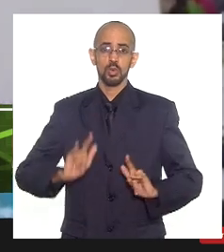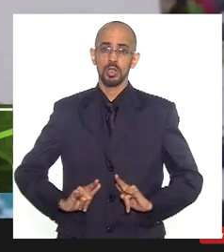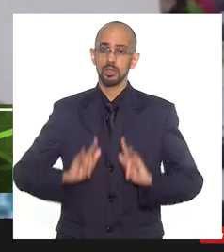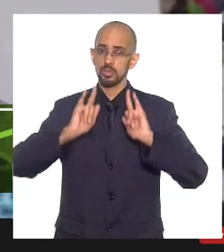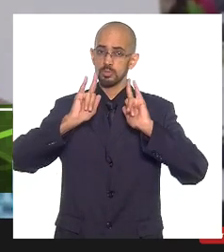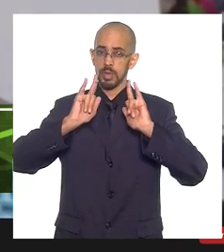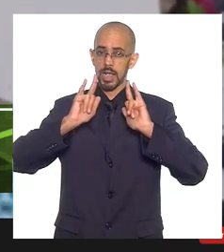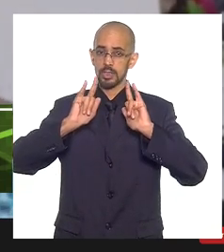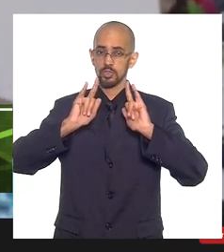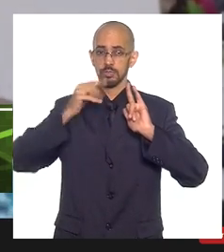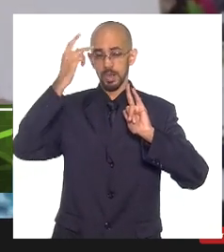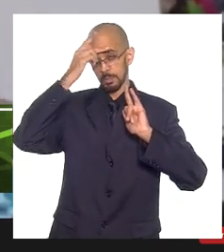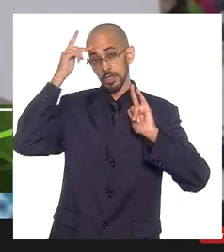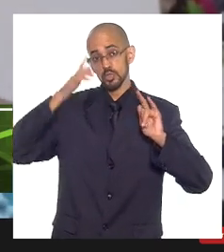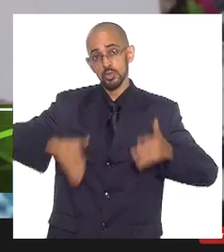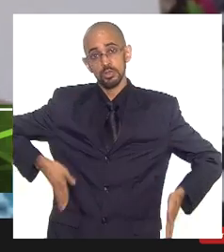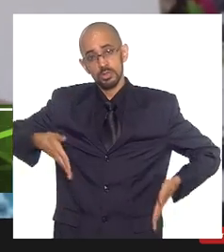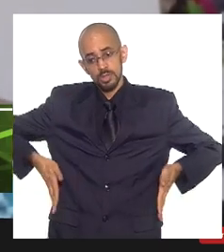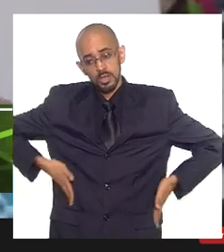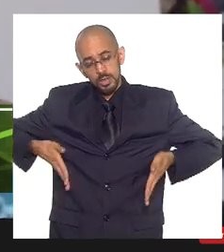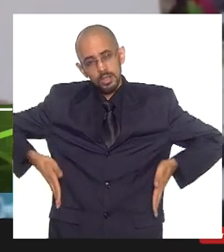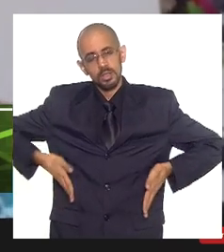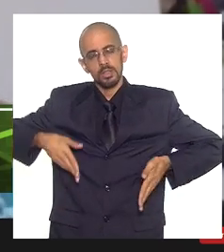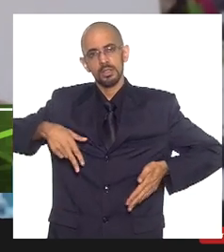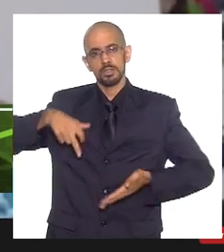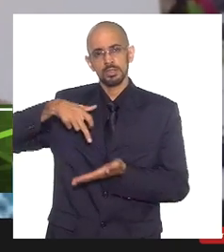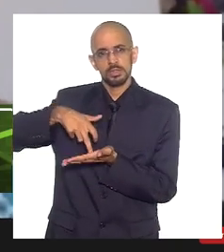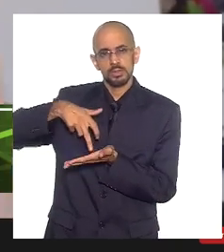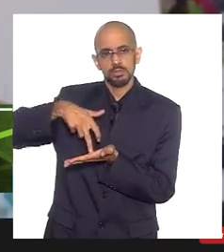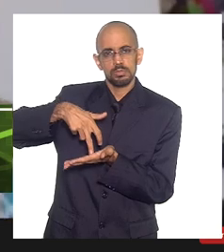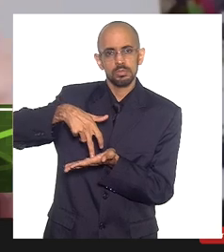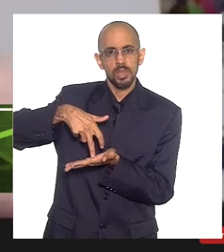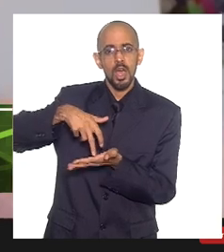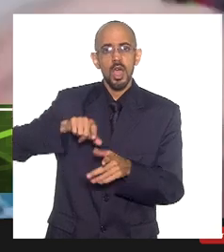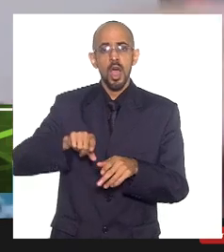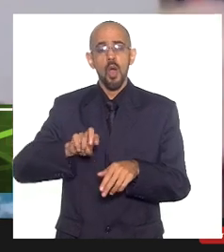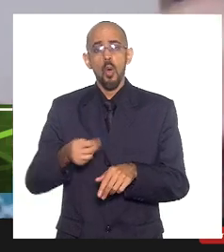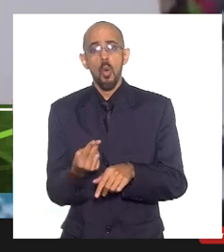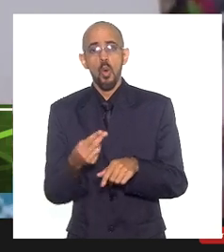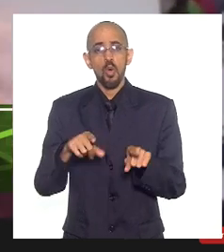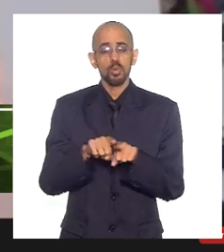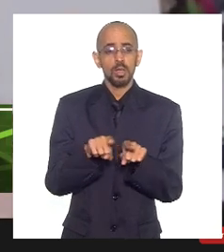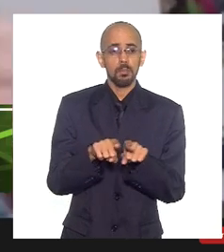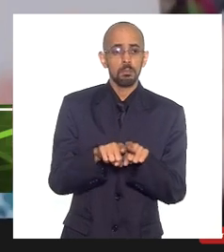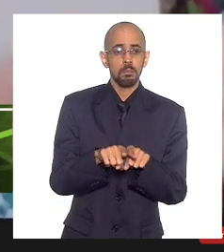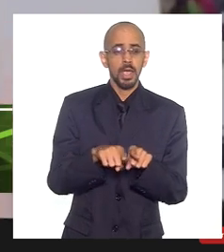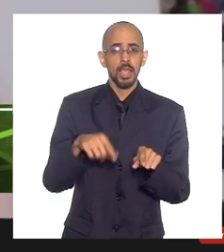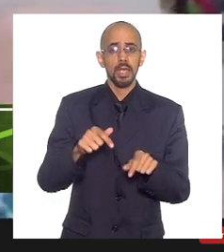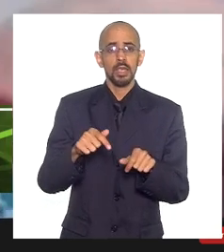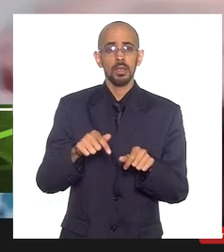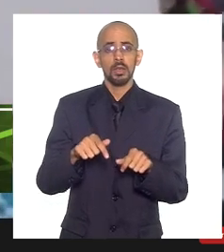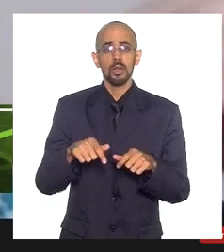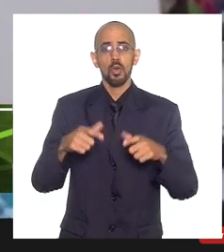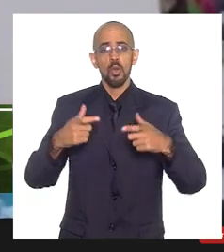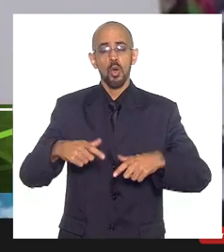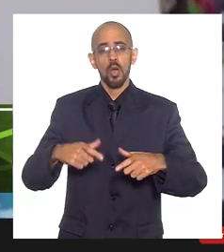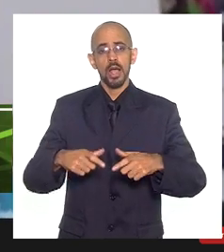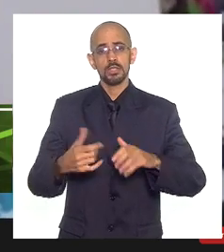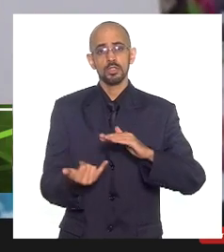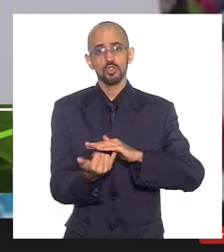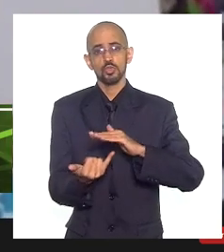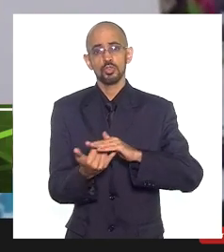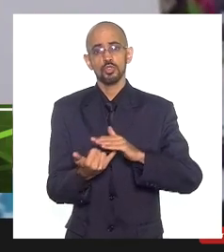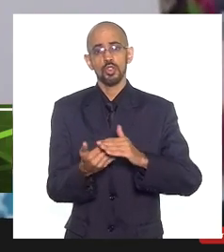físicas existe lei que regula isso que demanda que todas as repartições públicas se ocupem e tenham equipes e